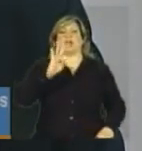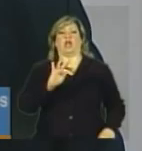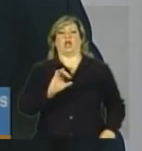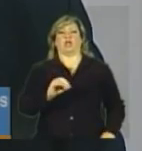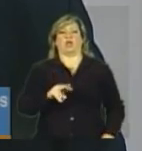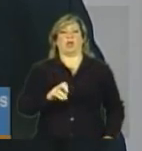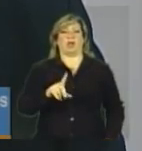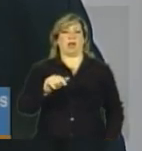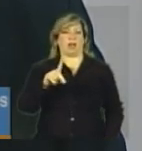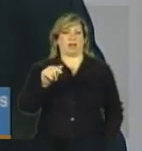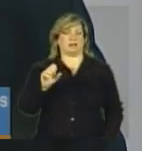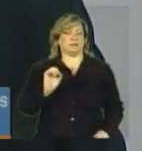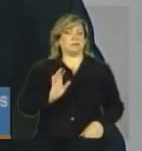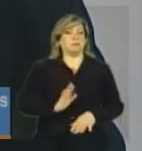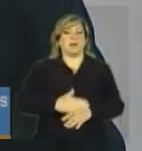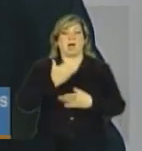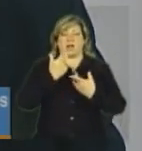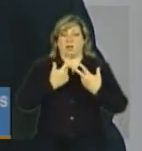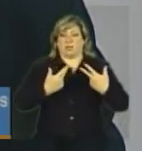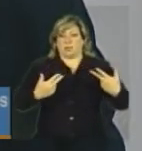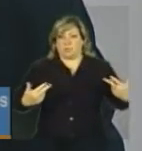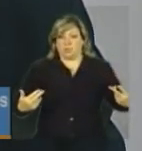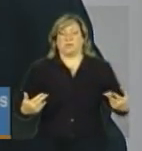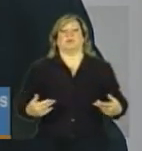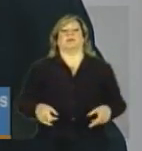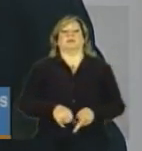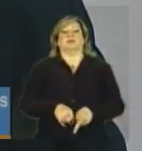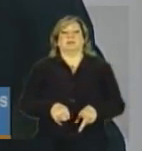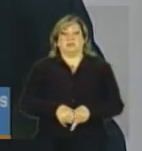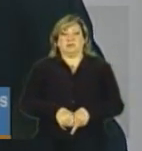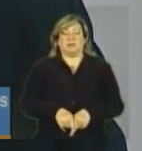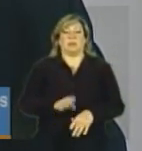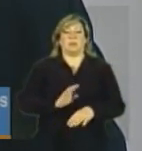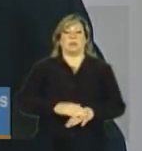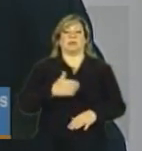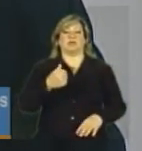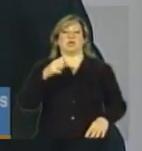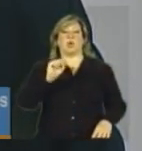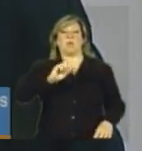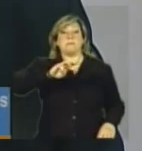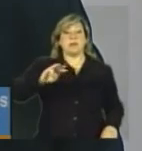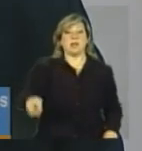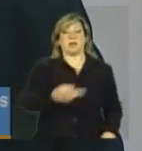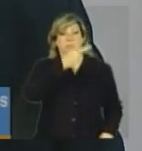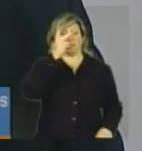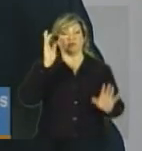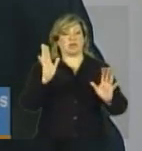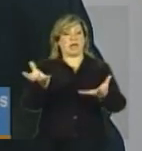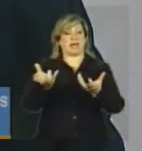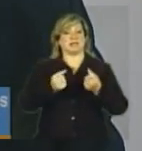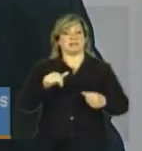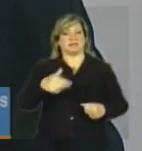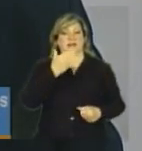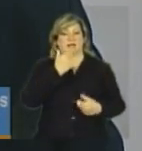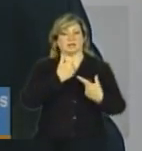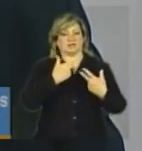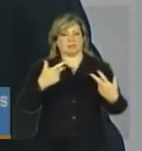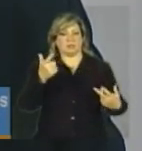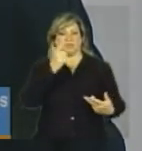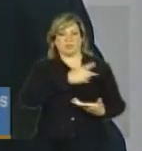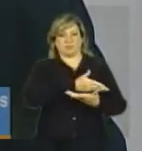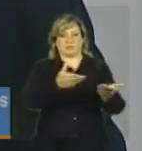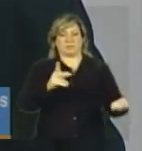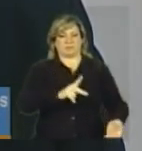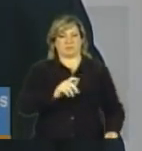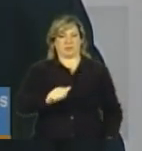adquiridas de alimentos, seja também das destinações com mais de 18 milhões de pessoas já beneficiárias dos alimentos adquiridos